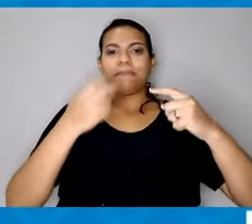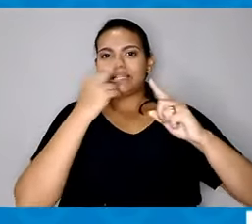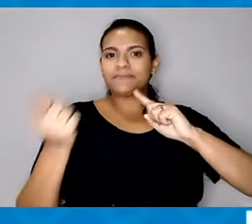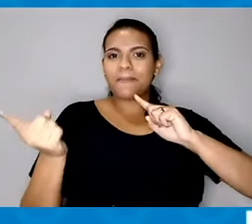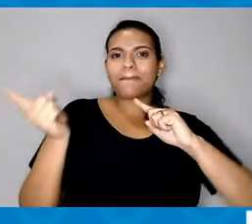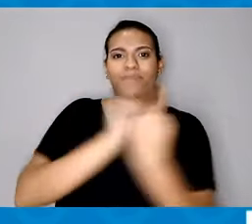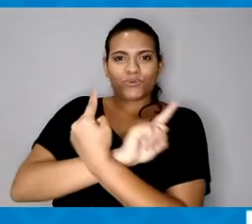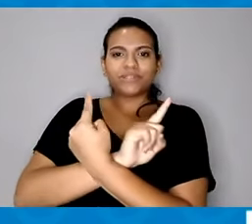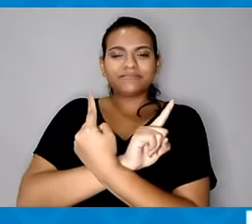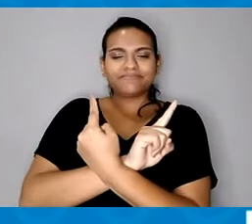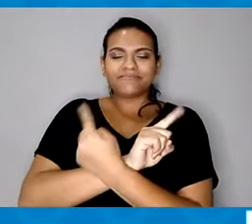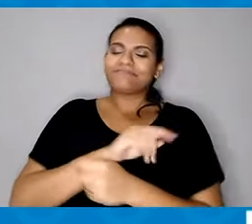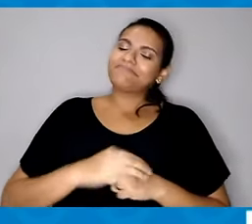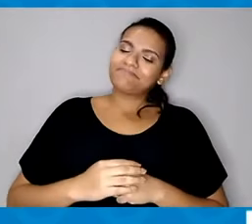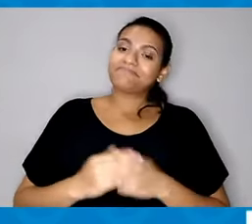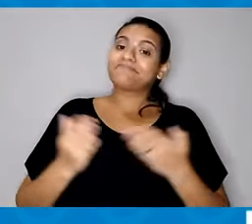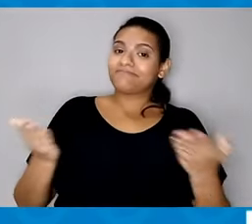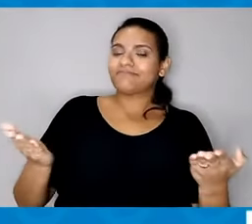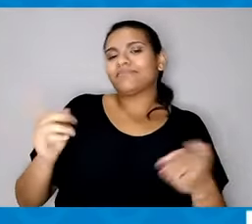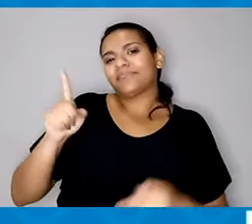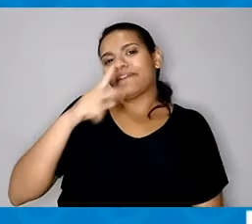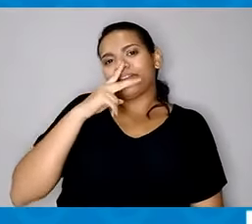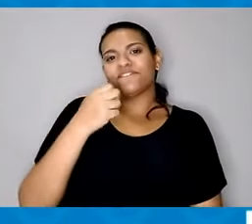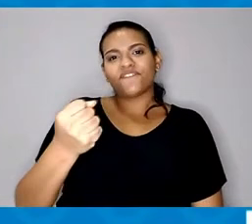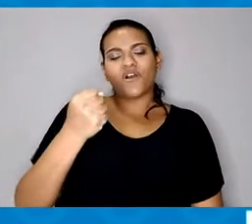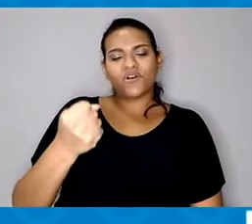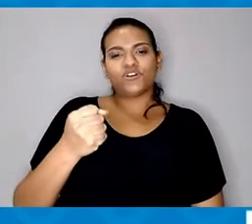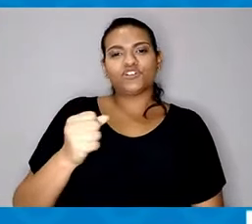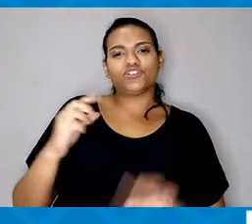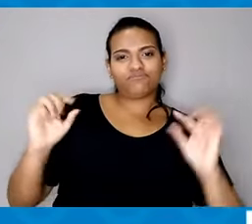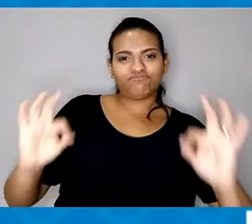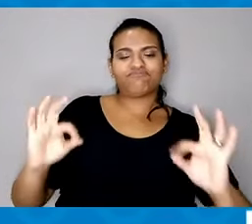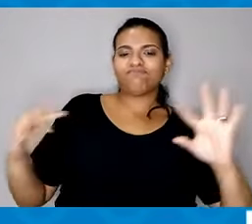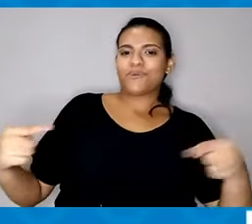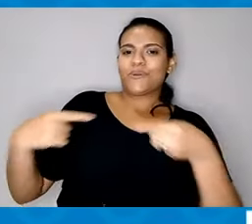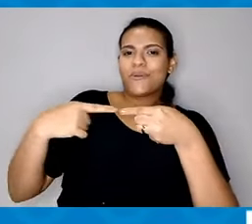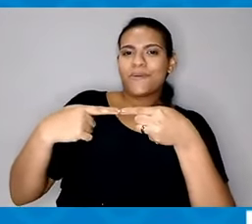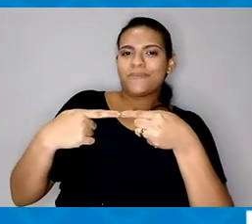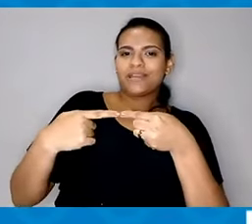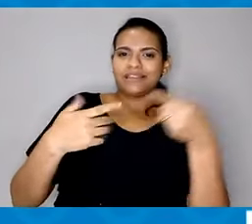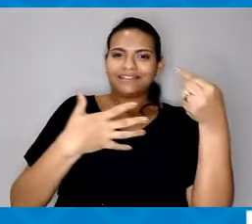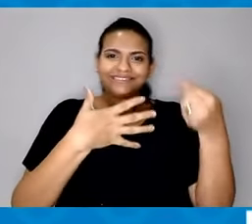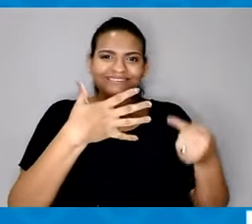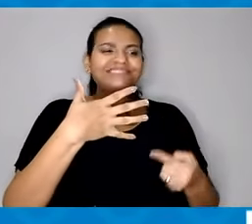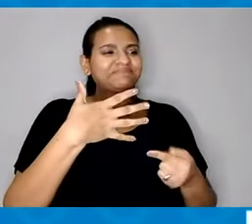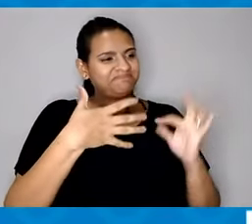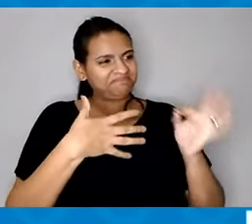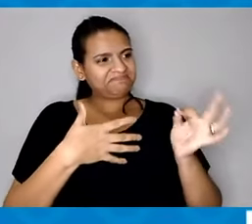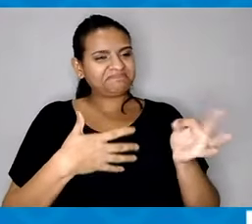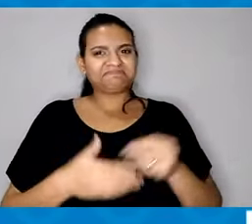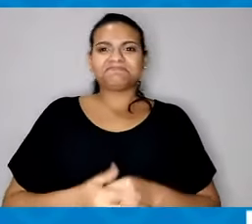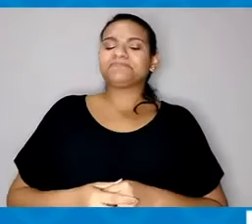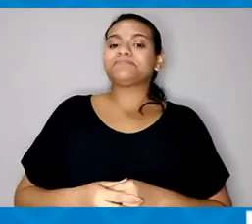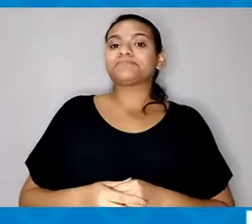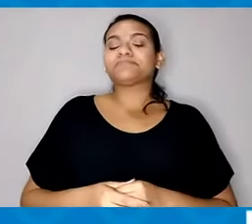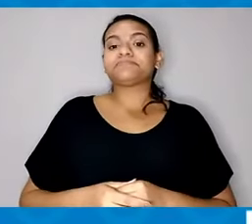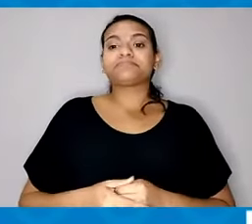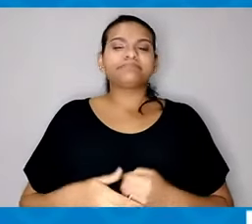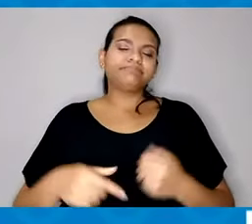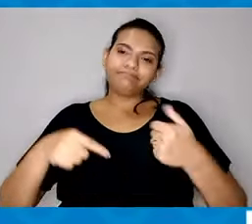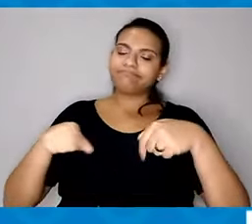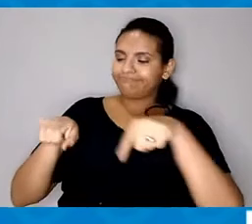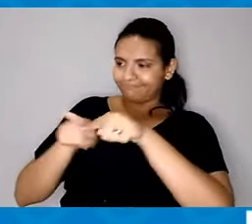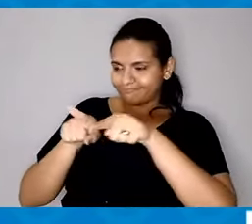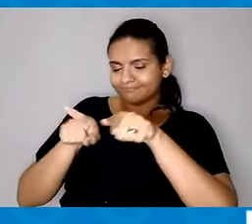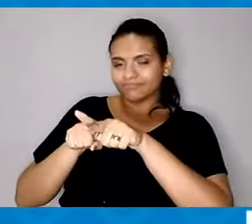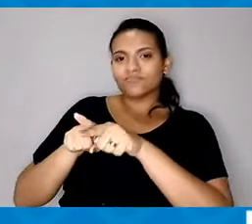todos esses aspectos que você mencionou. E de fato, por ser uma cultura, né? Então,